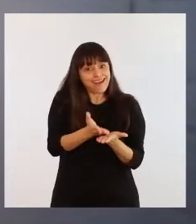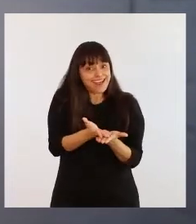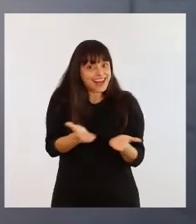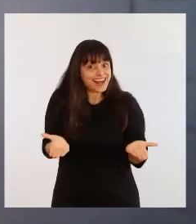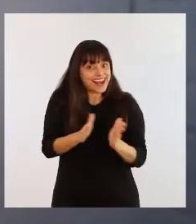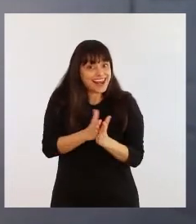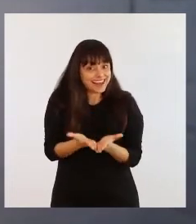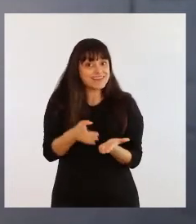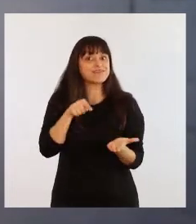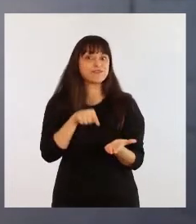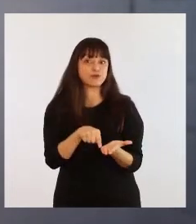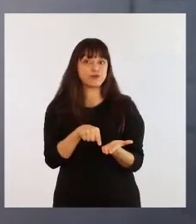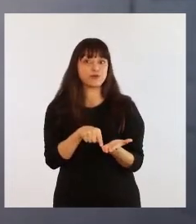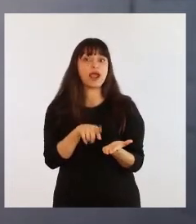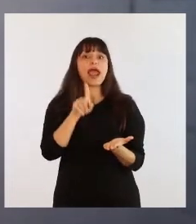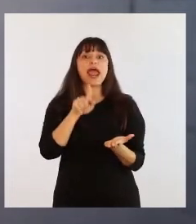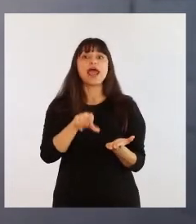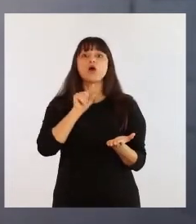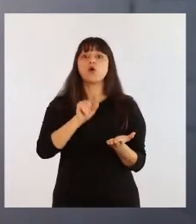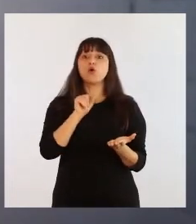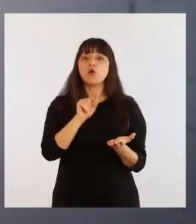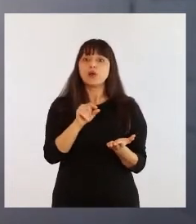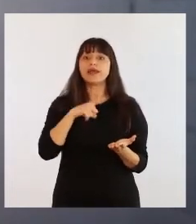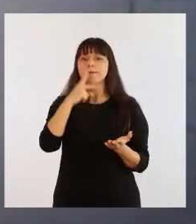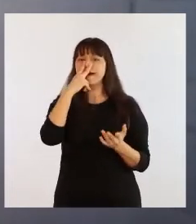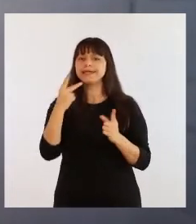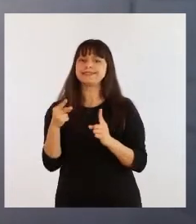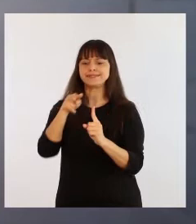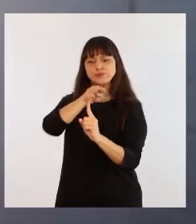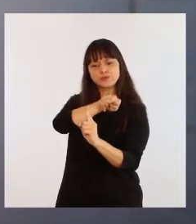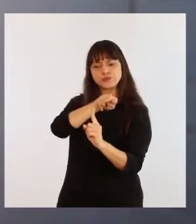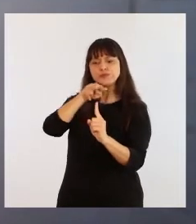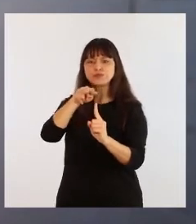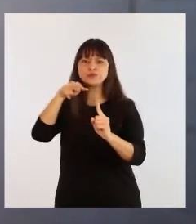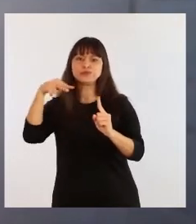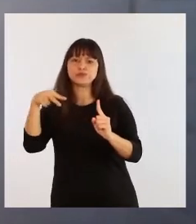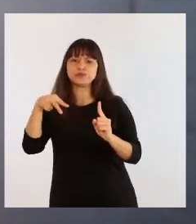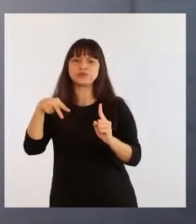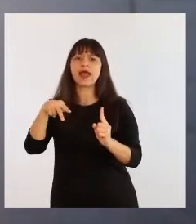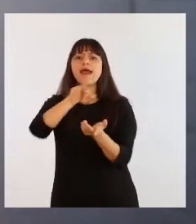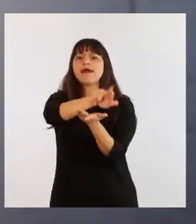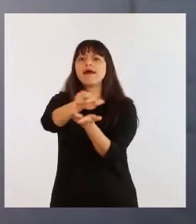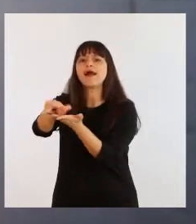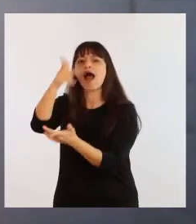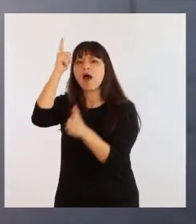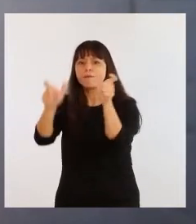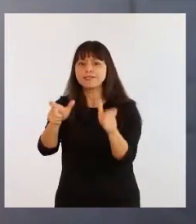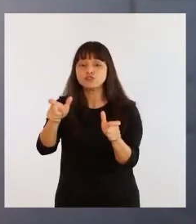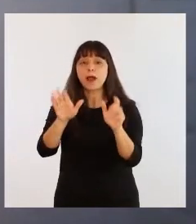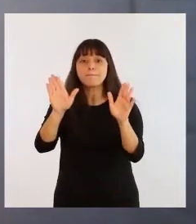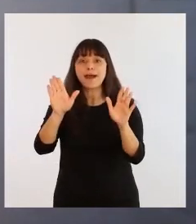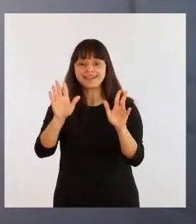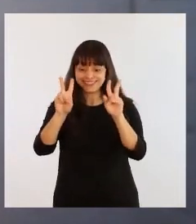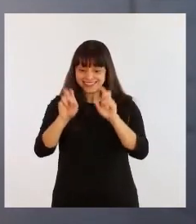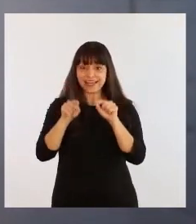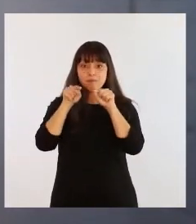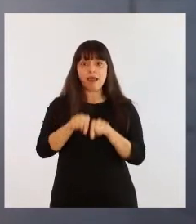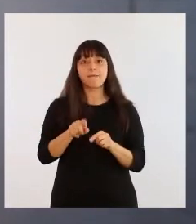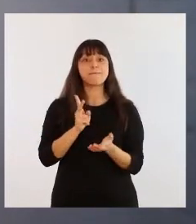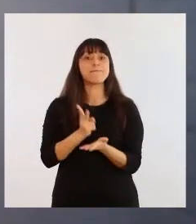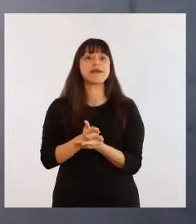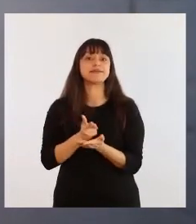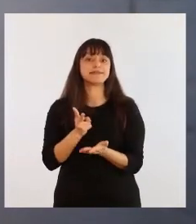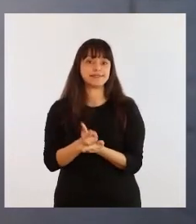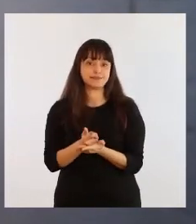que é colocar em relação diferentes pontos de vista sobre um mesmo conjunto de questões,